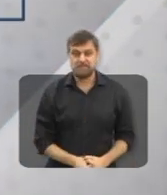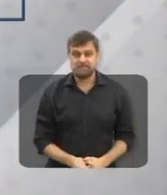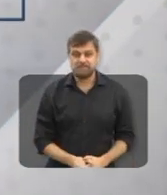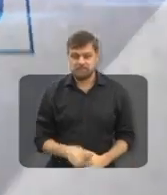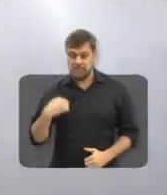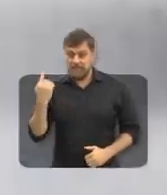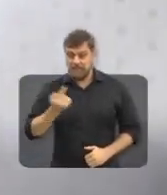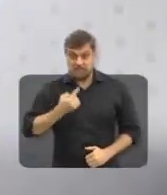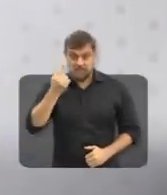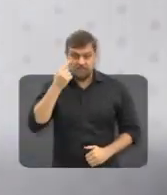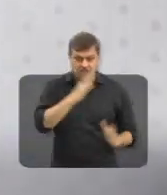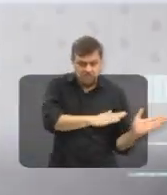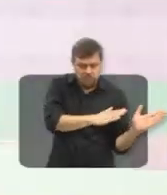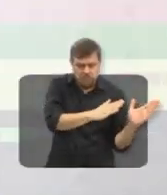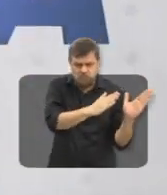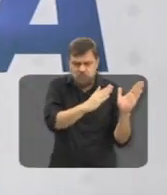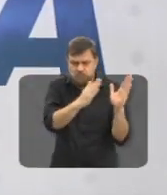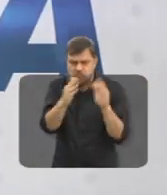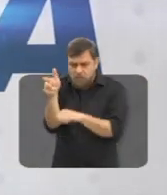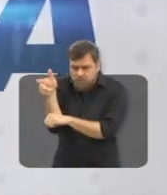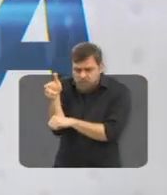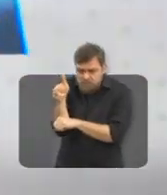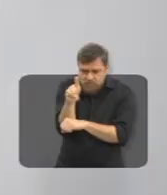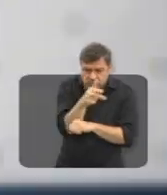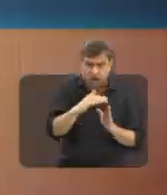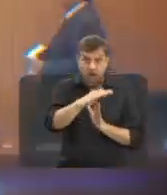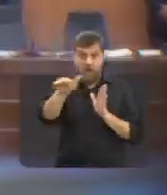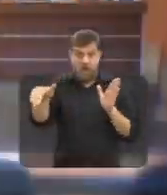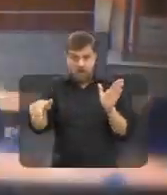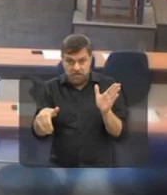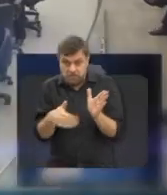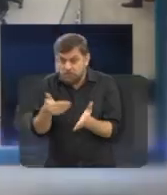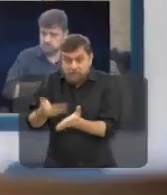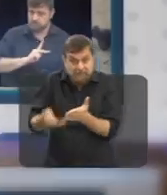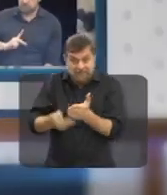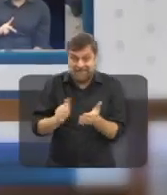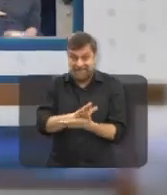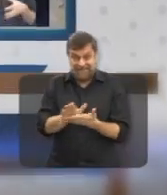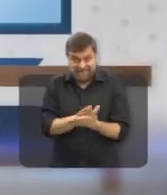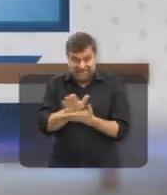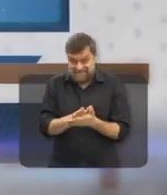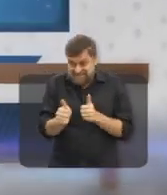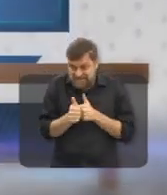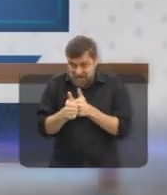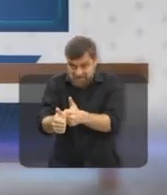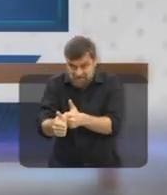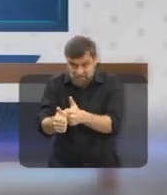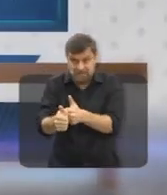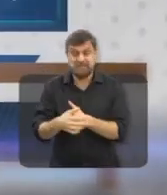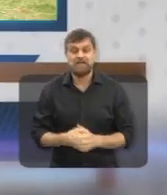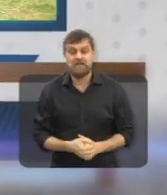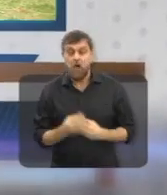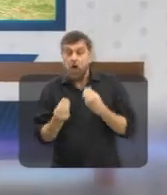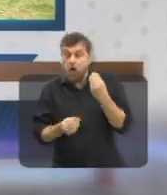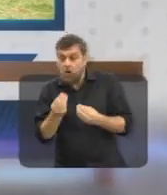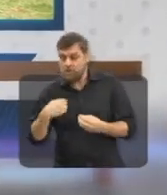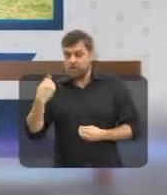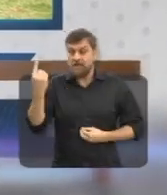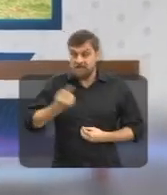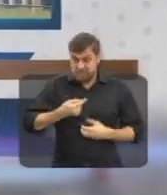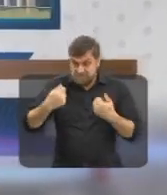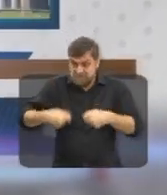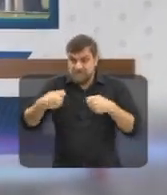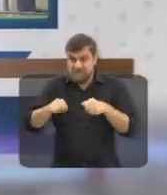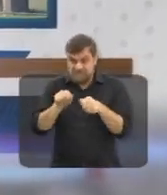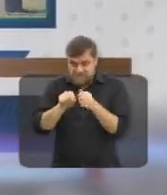39.3. E para não perder nada do que acontece na Câmara de Campinas e continuar acompanhando nossos programas,